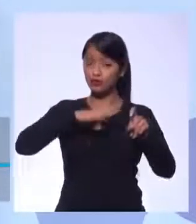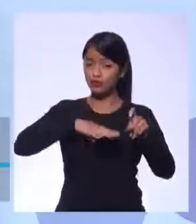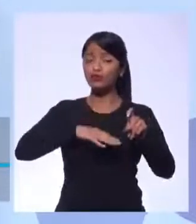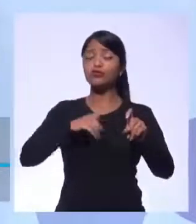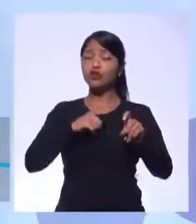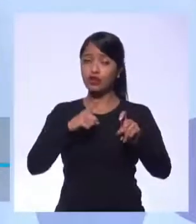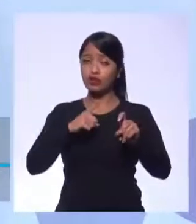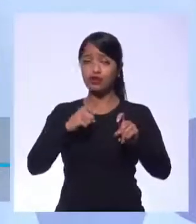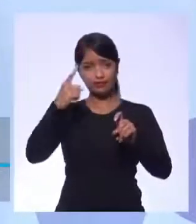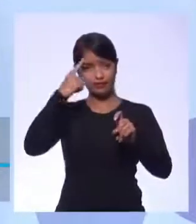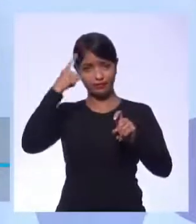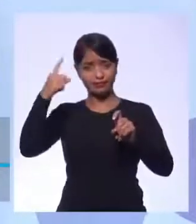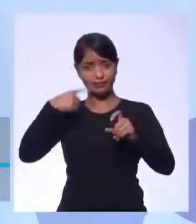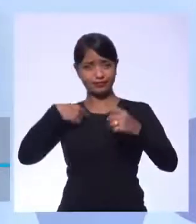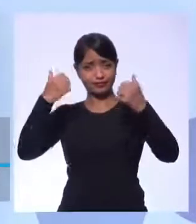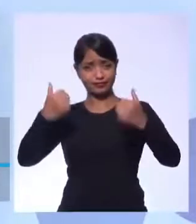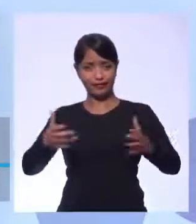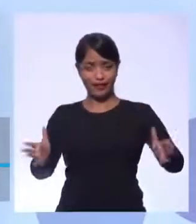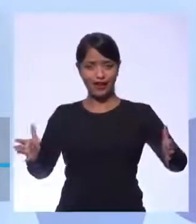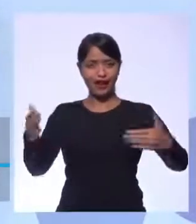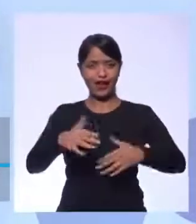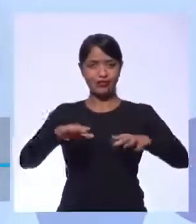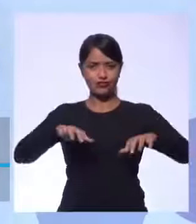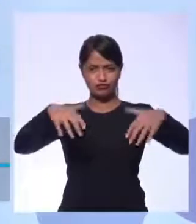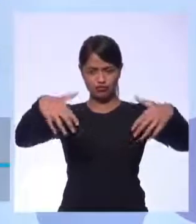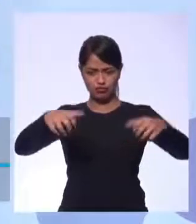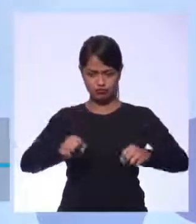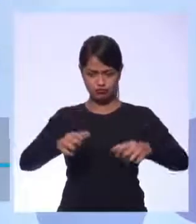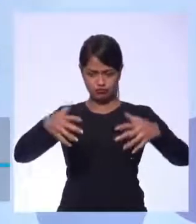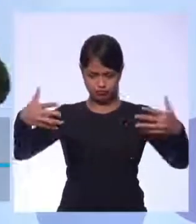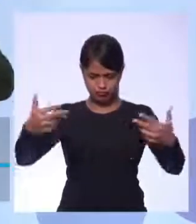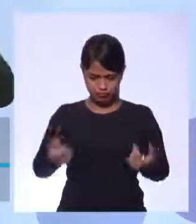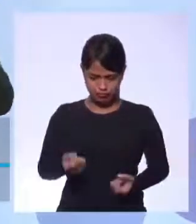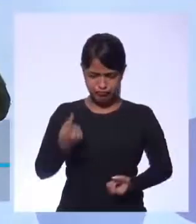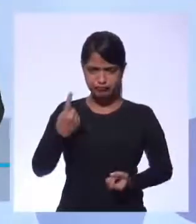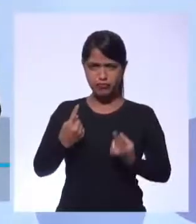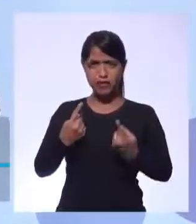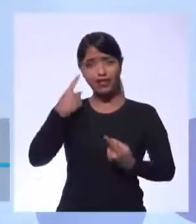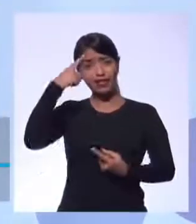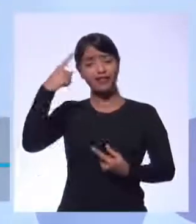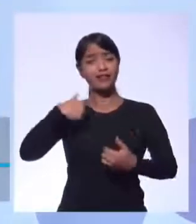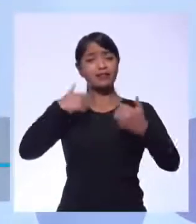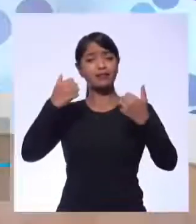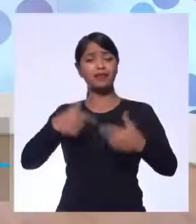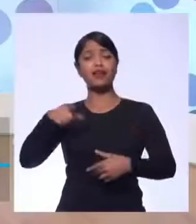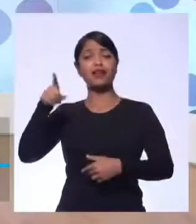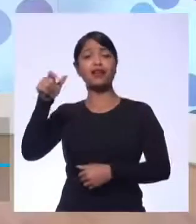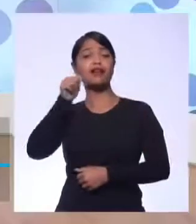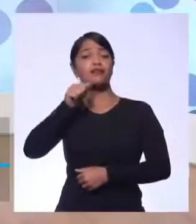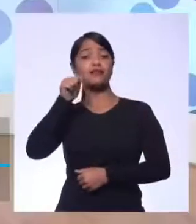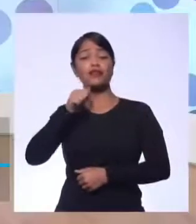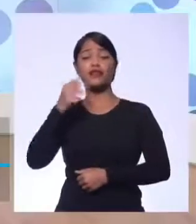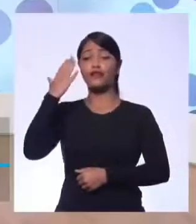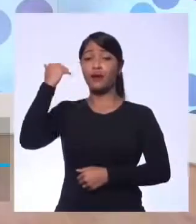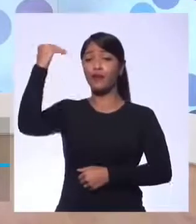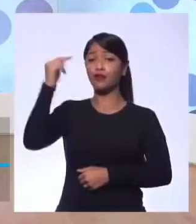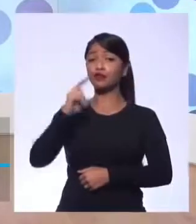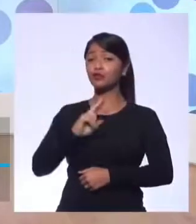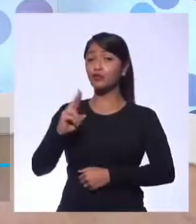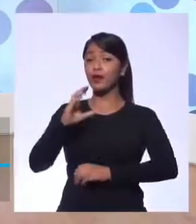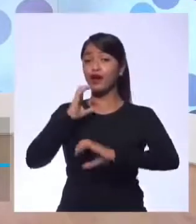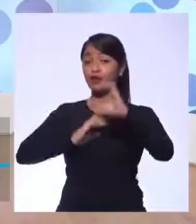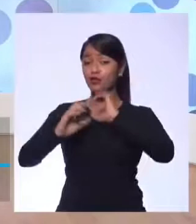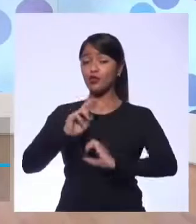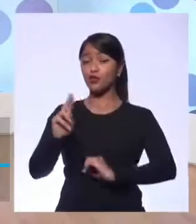ainda fiz uma intertextualidade da Pandora com a Luísa Sonza. Você já viu que o CD da Luísa Sonza, o nome é Pandora? Não.